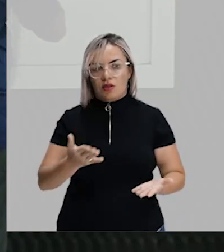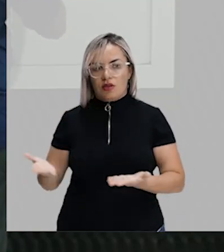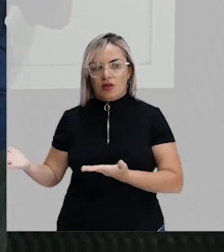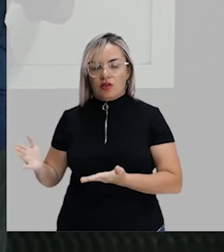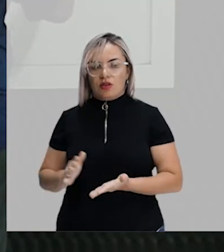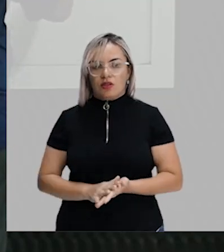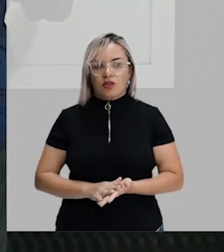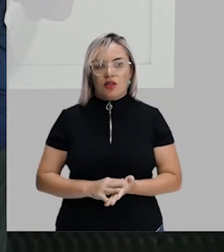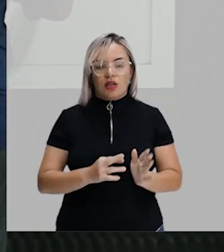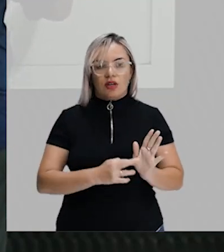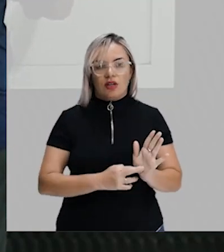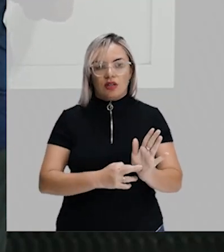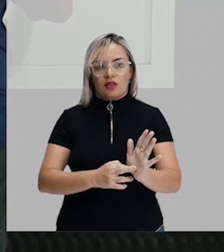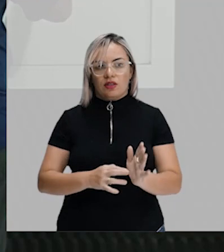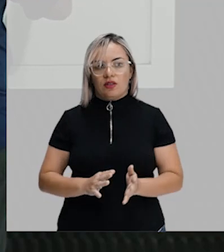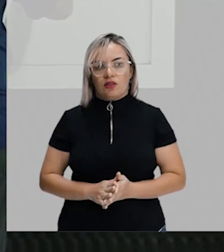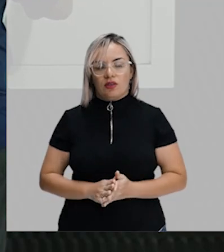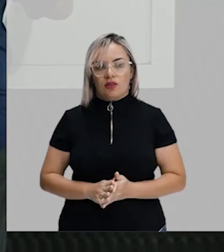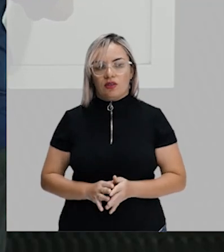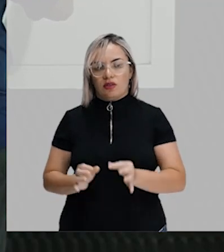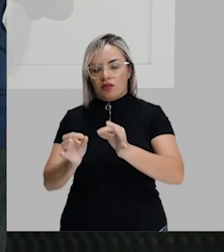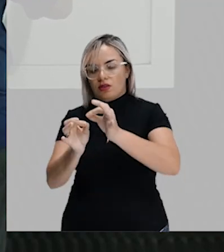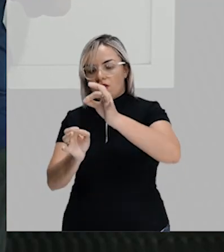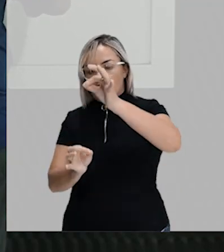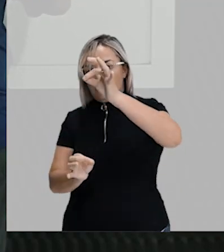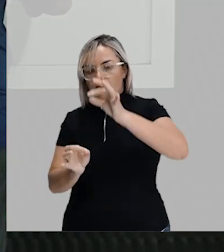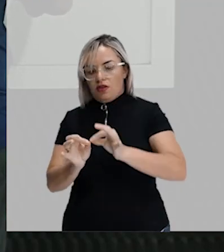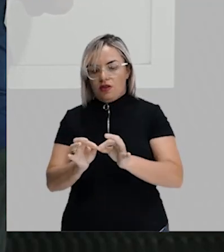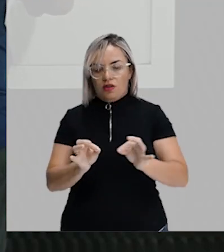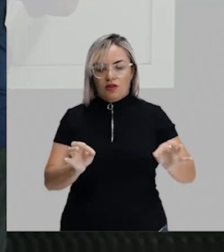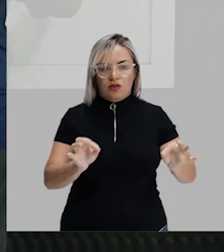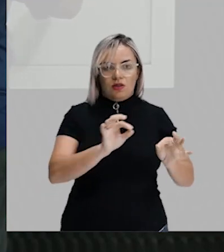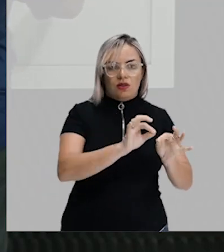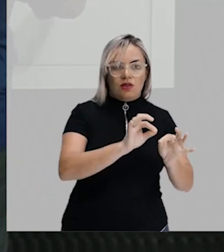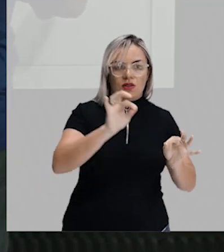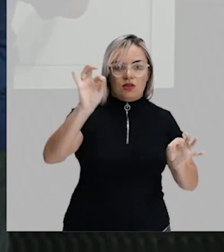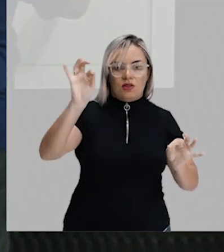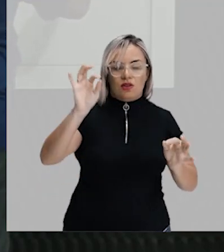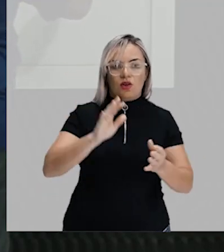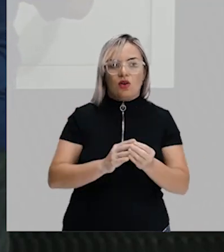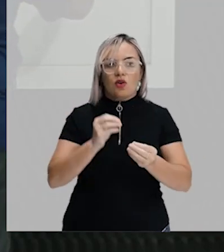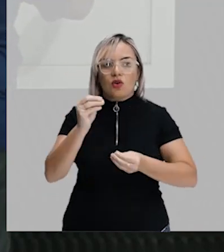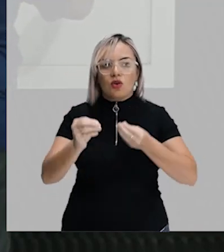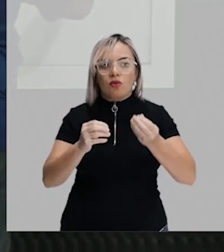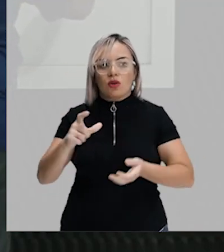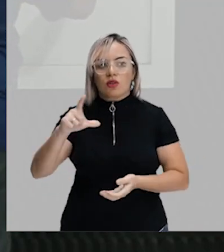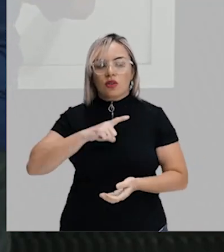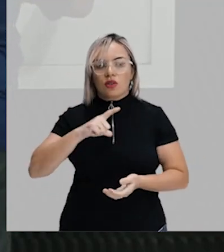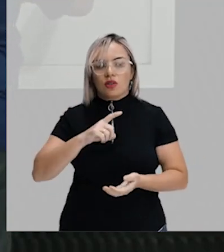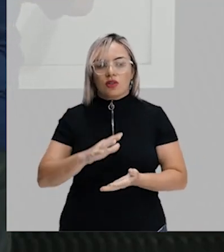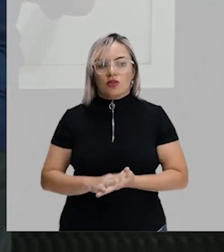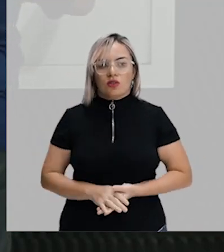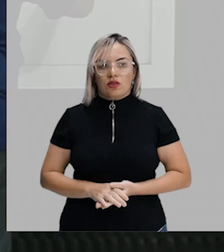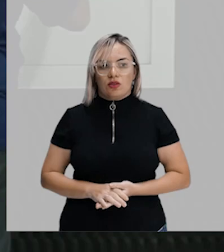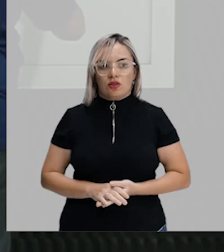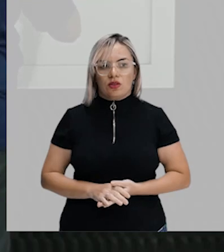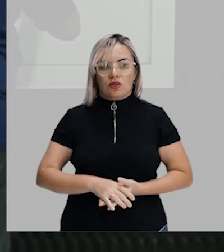Então, nós temos velocidade inicial velocidade inicial